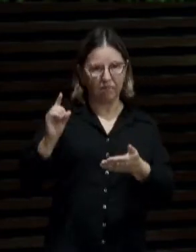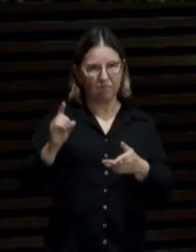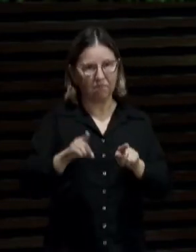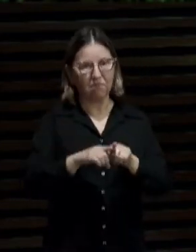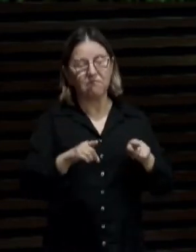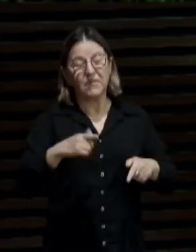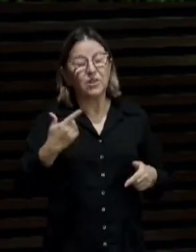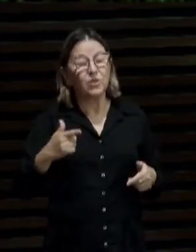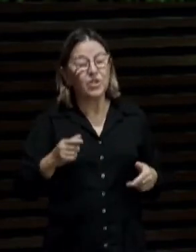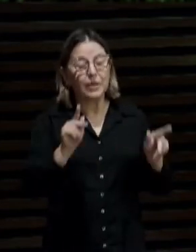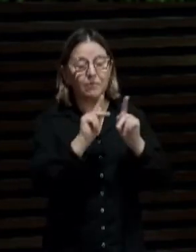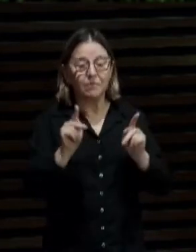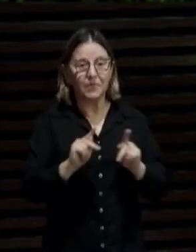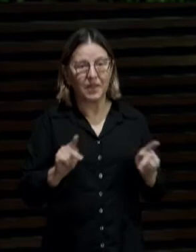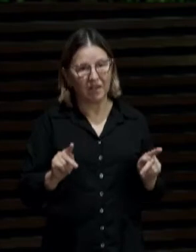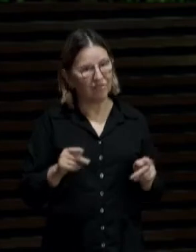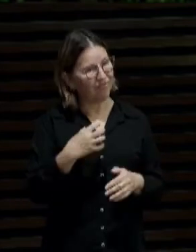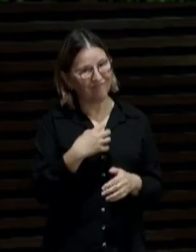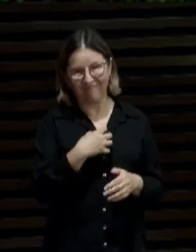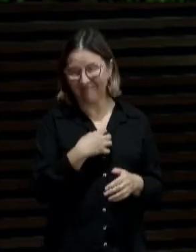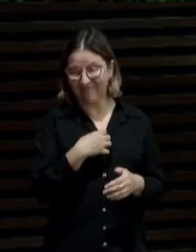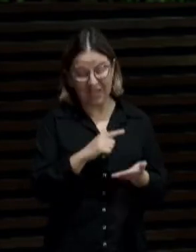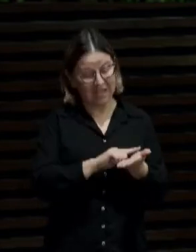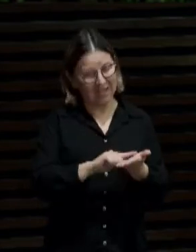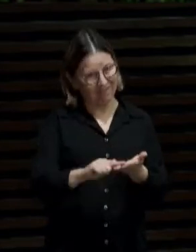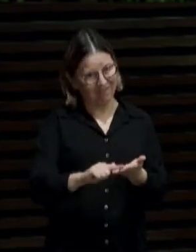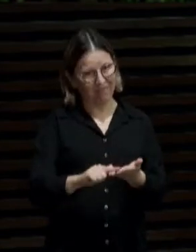ele não se sentia limpo o suficiente.